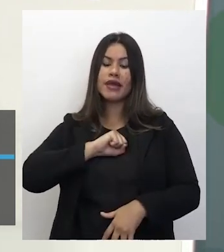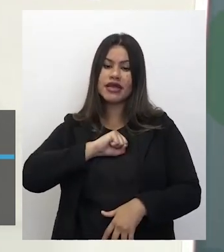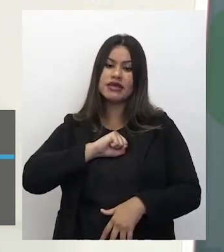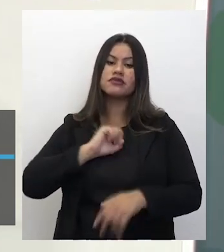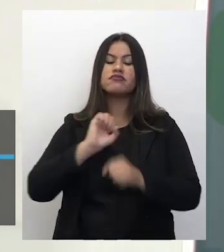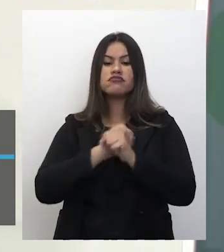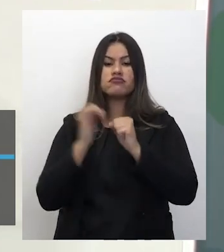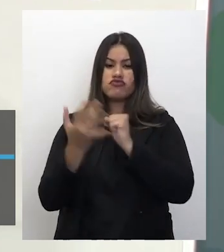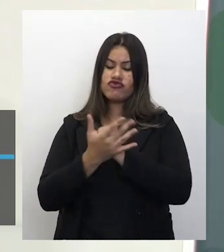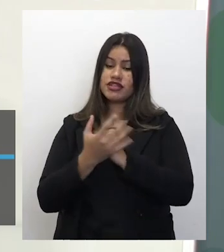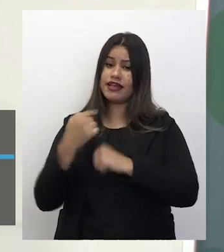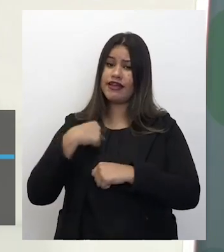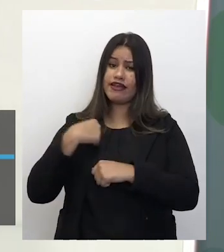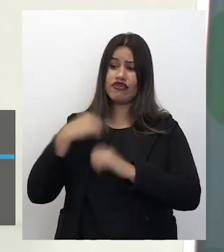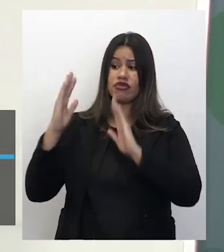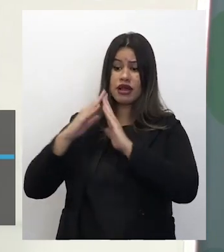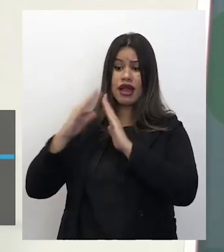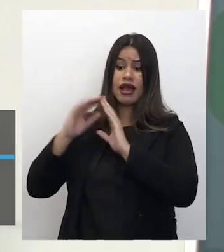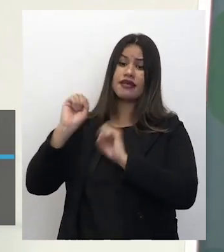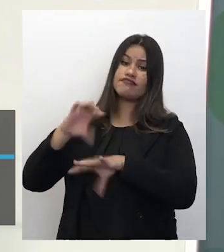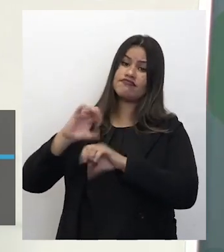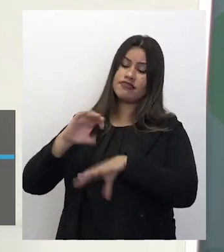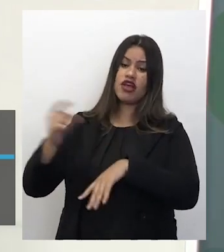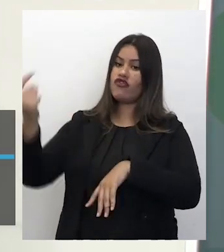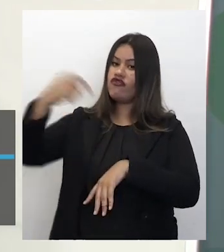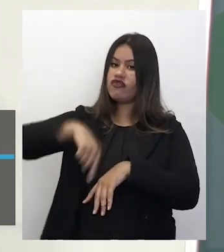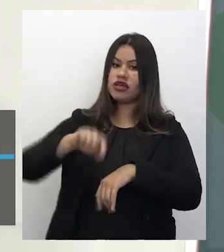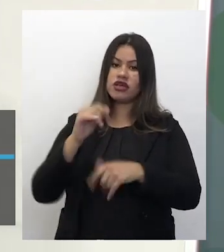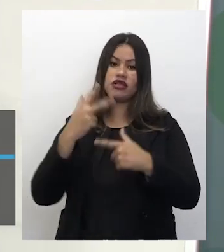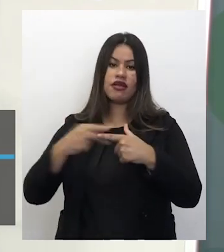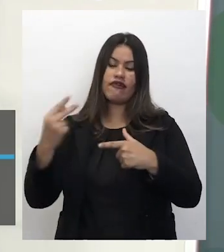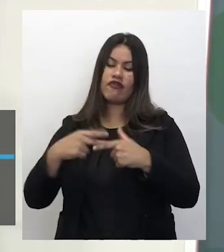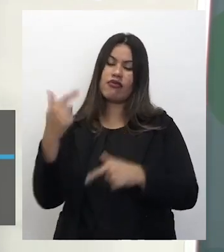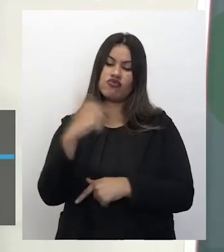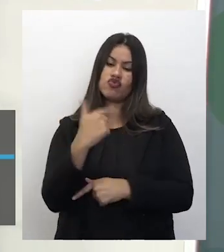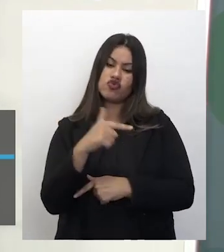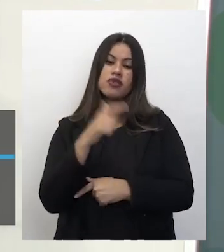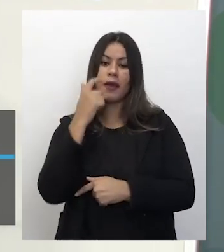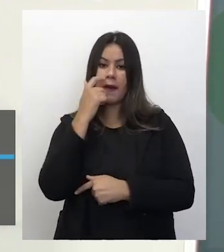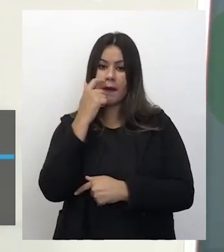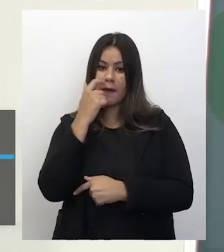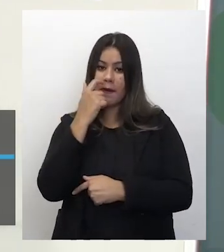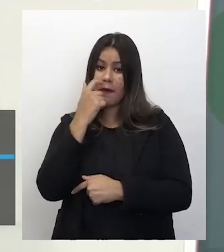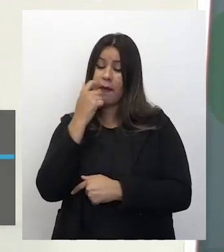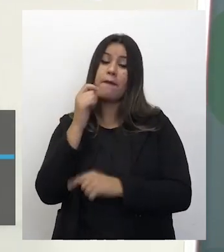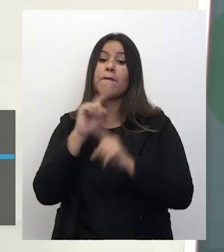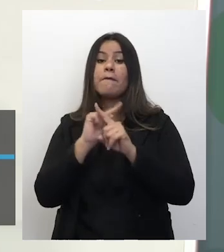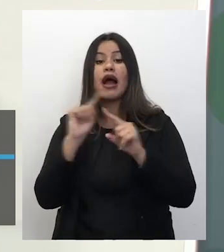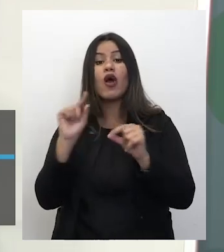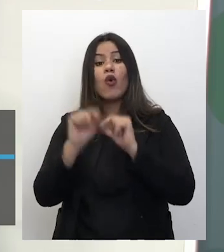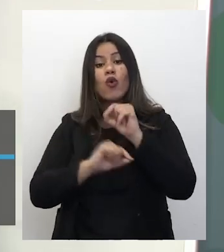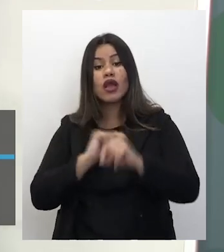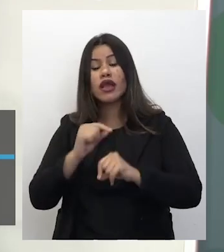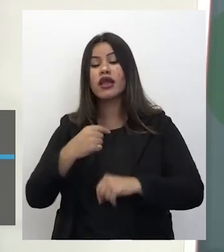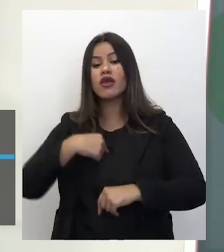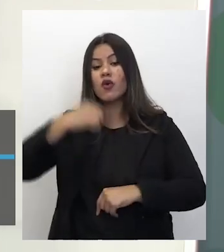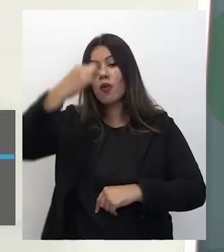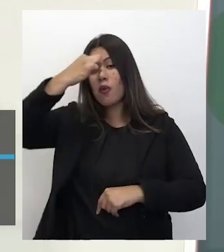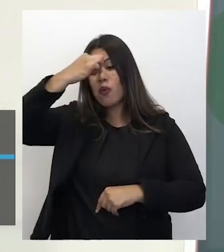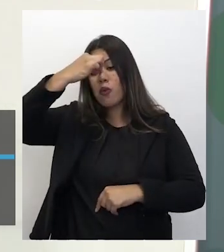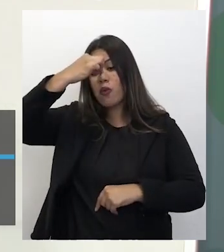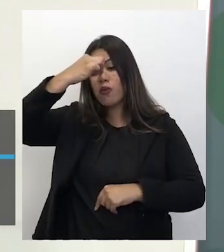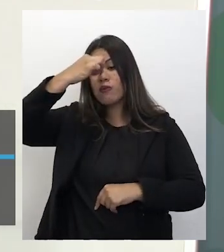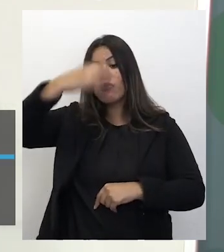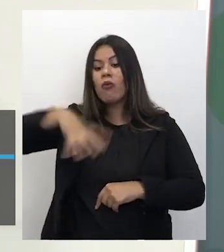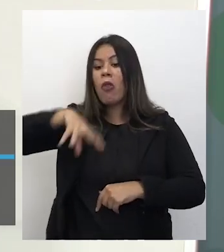Covid e não podia vir aqui arriscar contaminar as pessoas. Graças a Deus eu só perdi o olfato, tive lá alguns sintomas